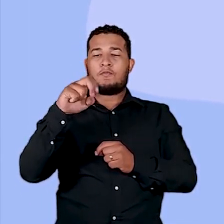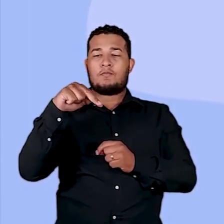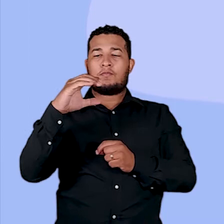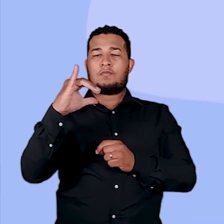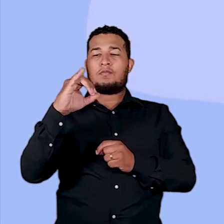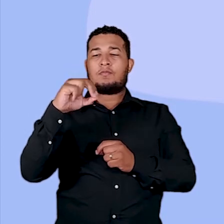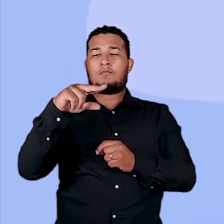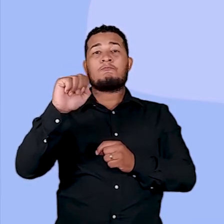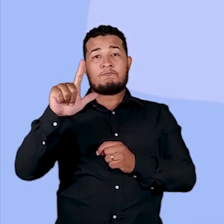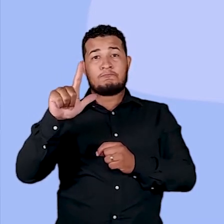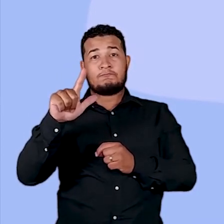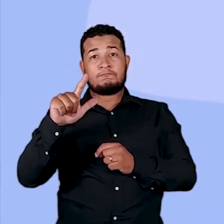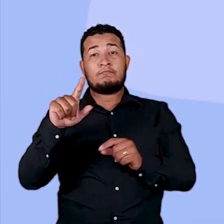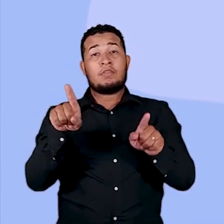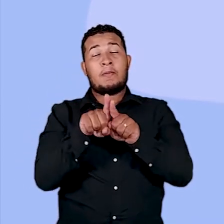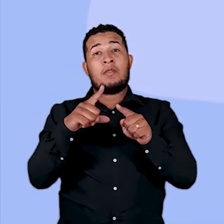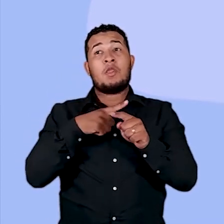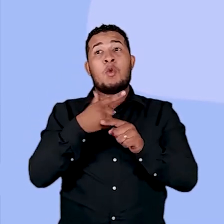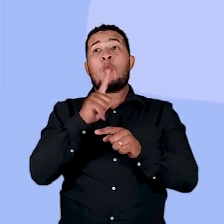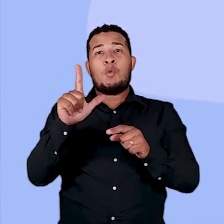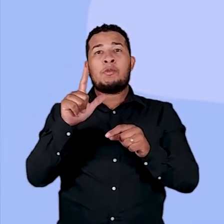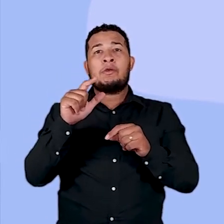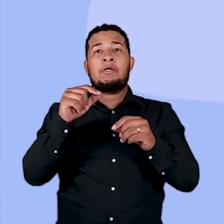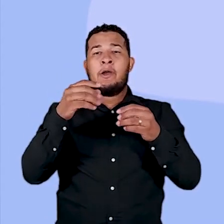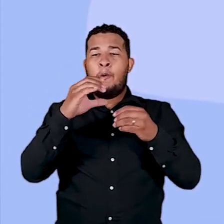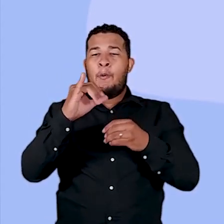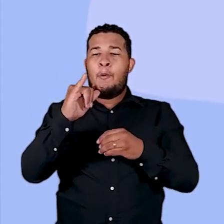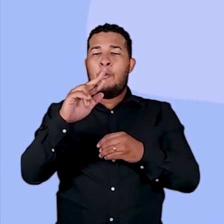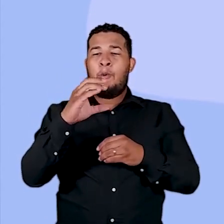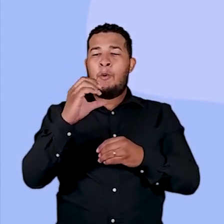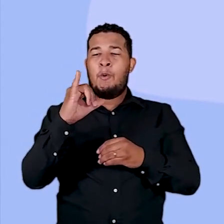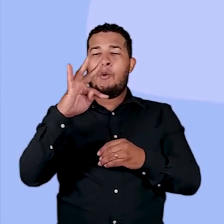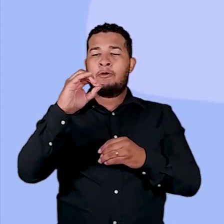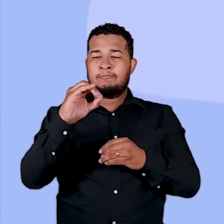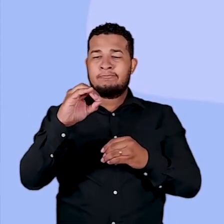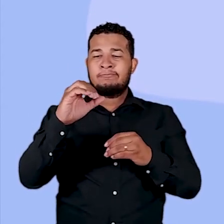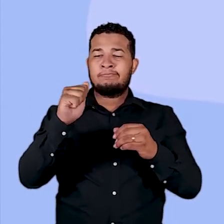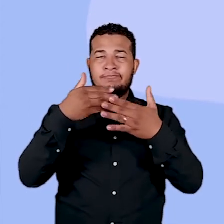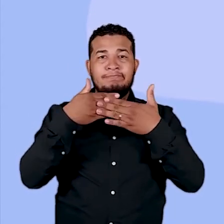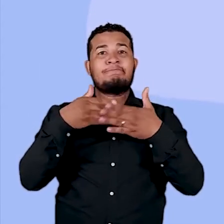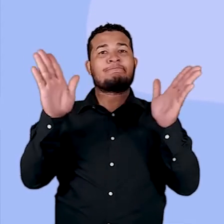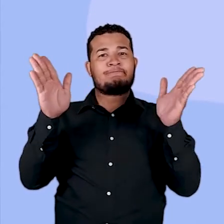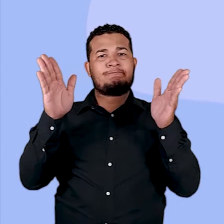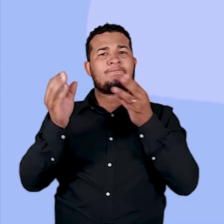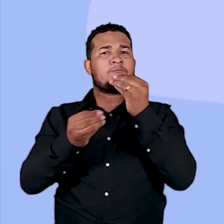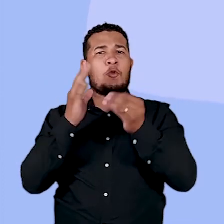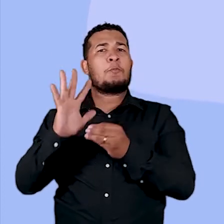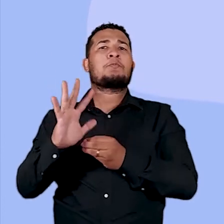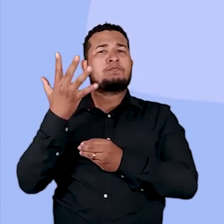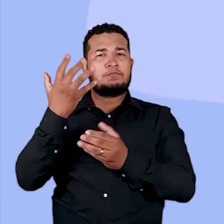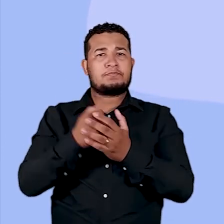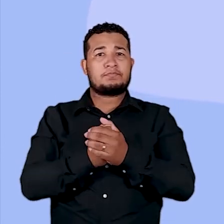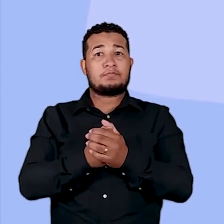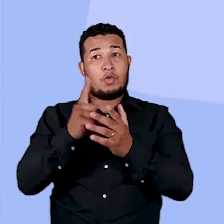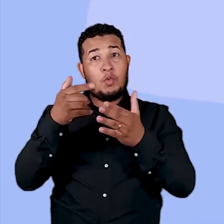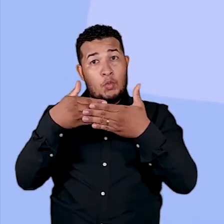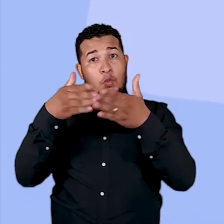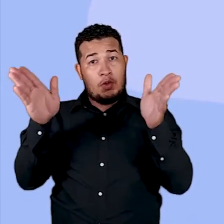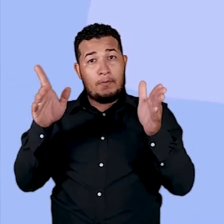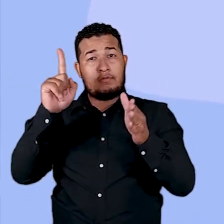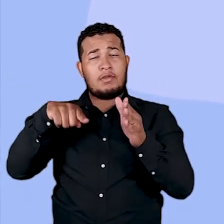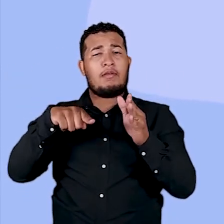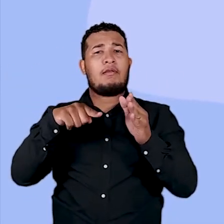corrente convencional. E além do circuito fechado, tem um outro circuito que a gente vai chamar de circuito aberto. Como é que funciona o circuito aberto? O